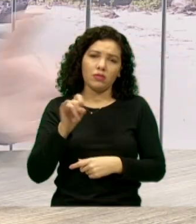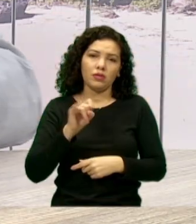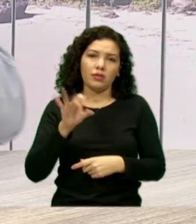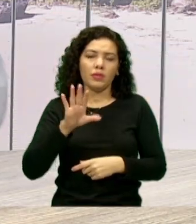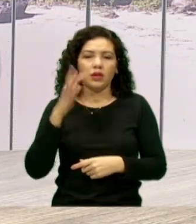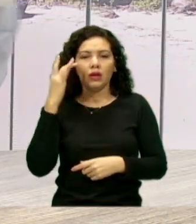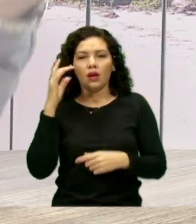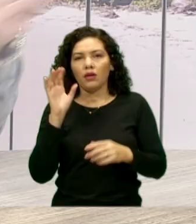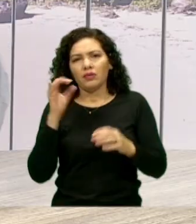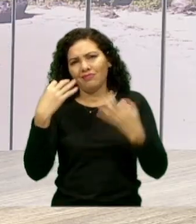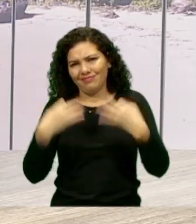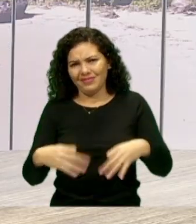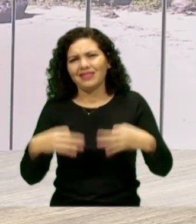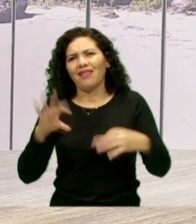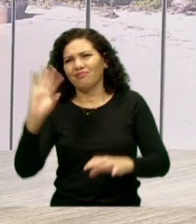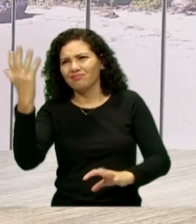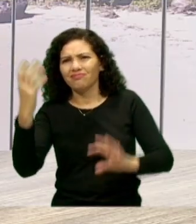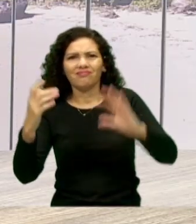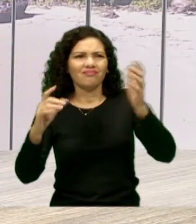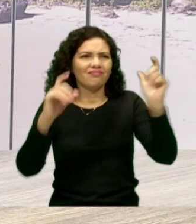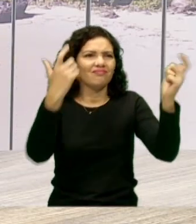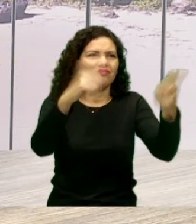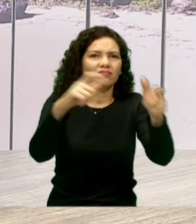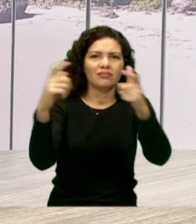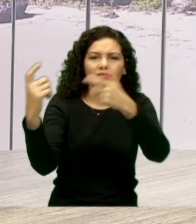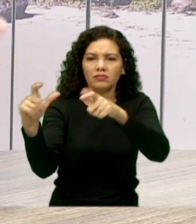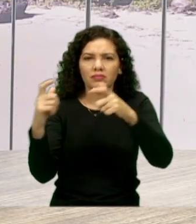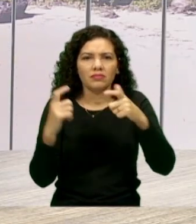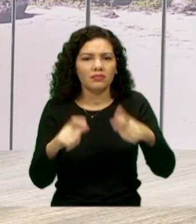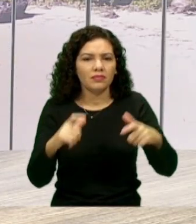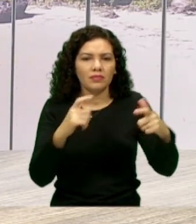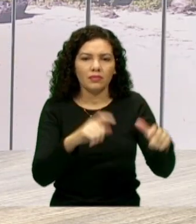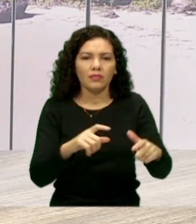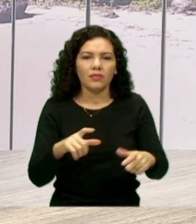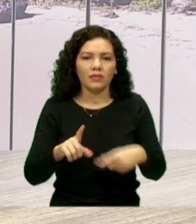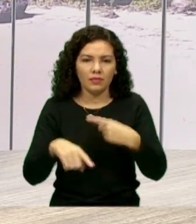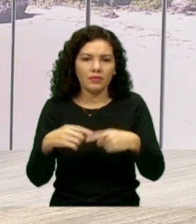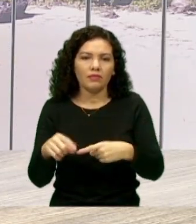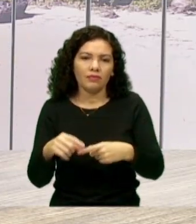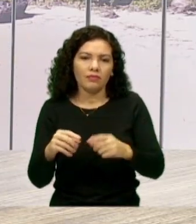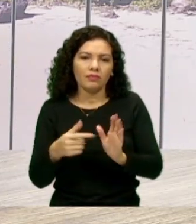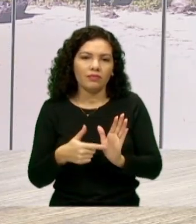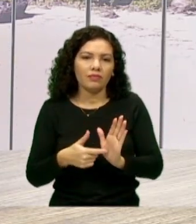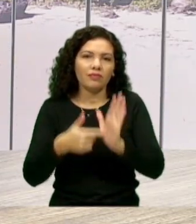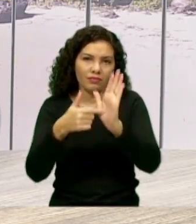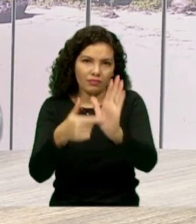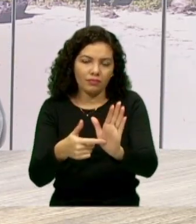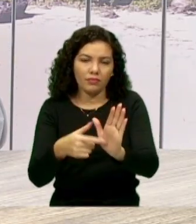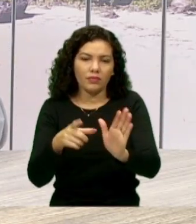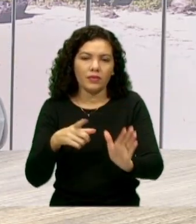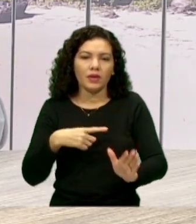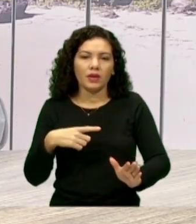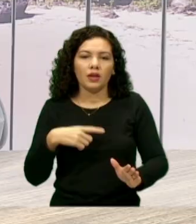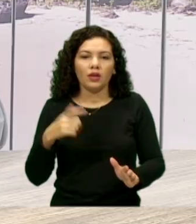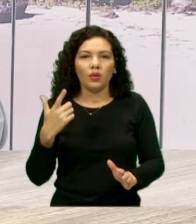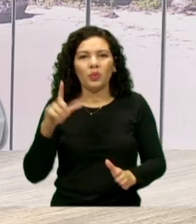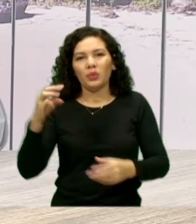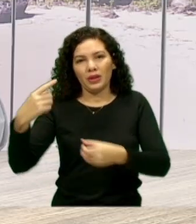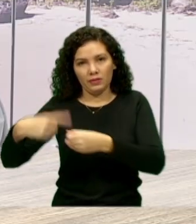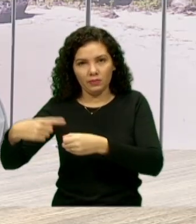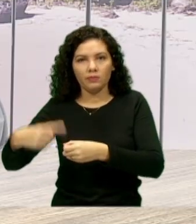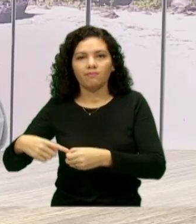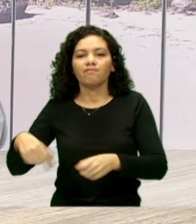com certeza isso acontece e vai ter um ouvinte nosso que vive isso também em outro